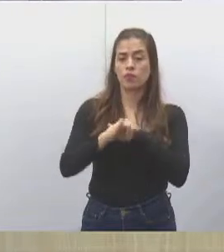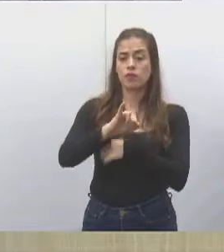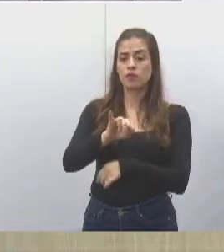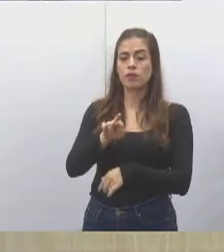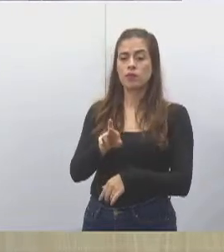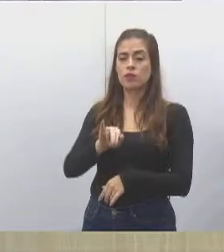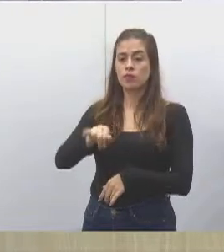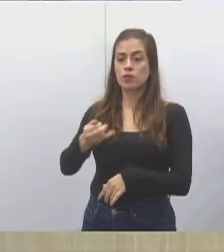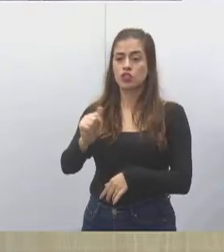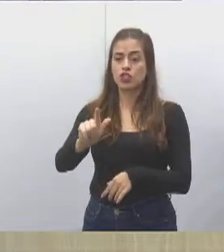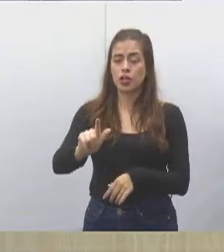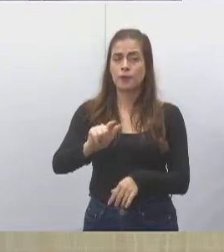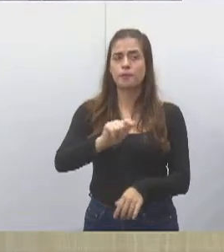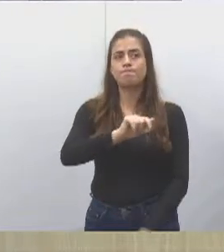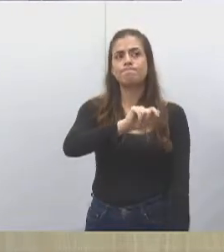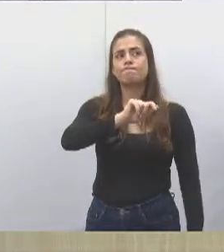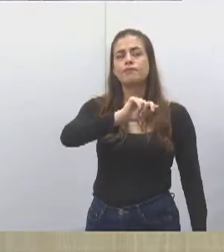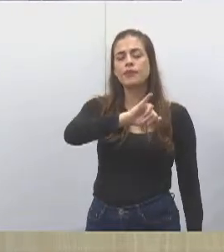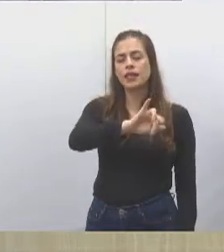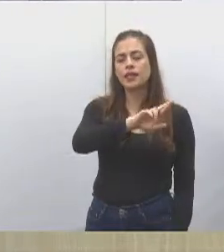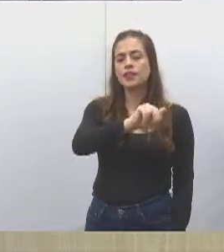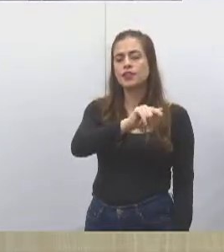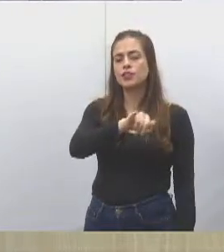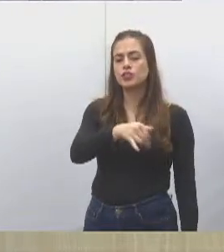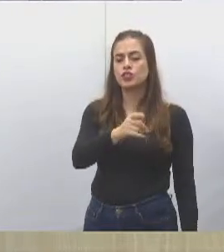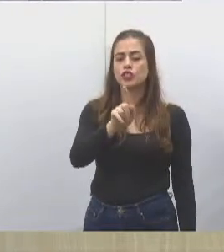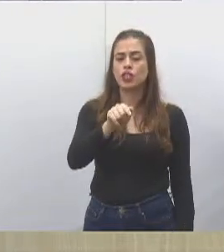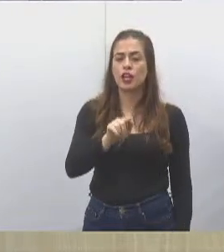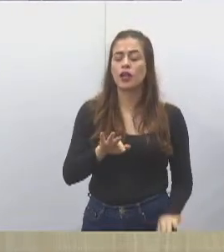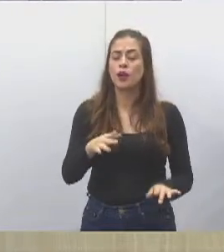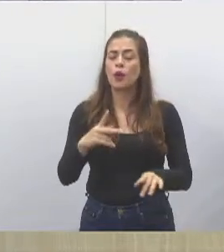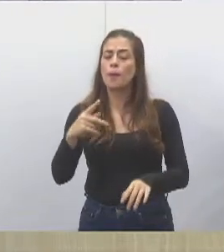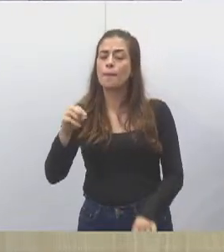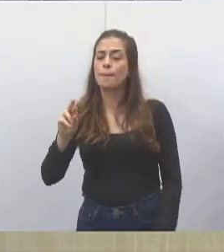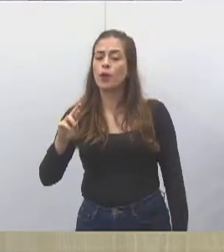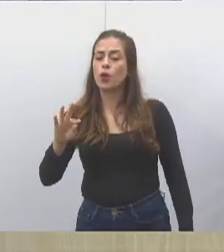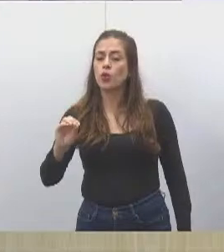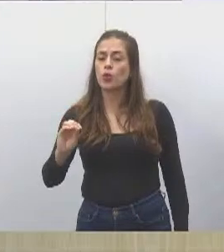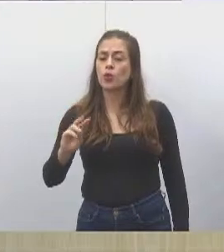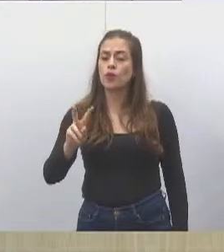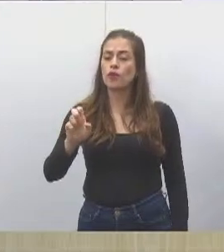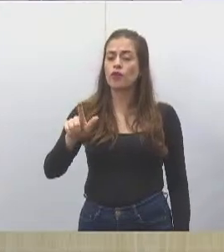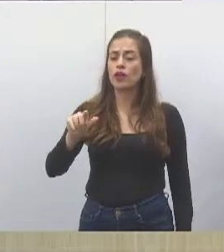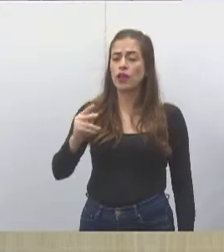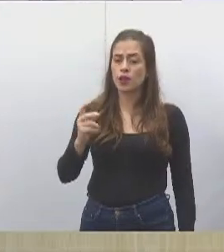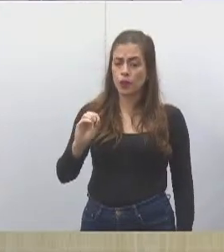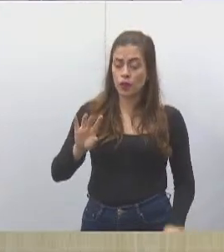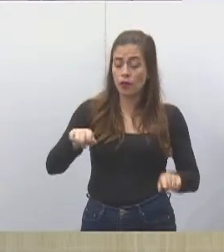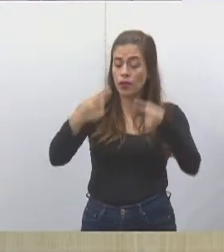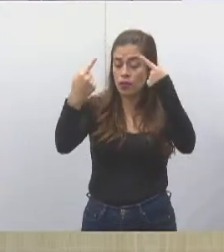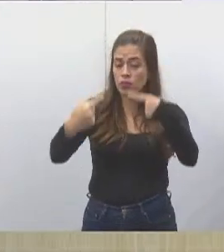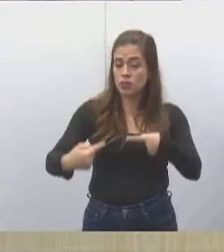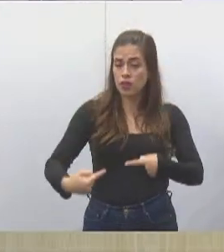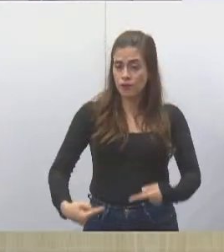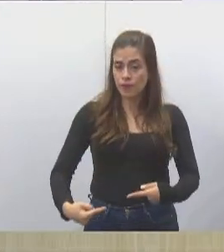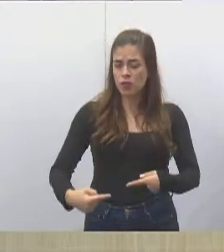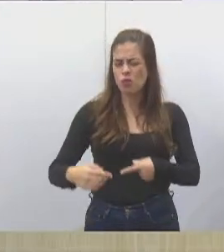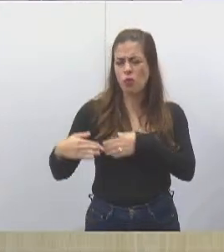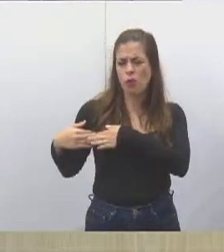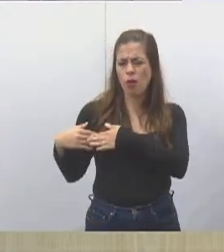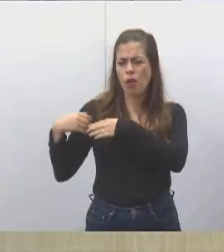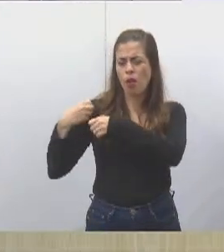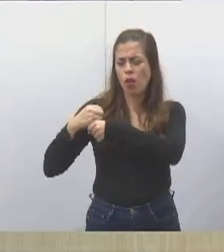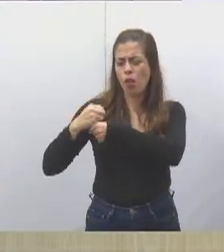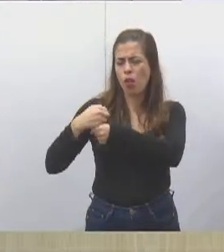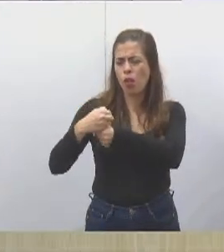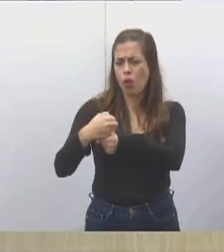Irajá, no Porto Velho. Eu acho que esse é o desafio, né? Claro que durante esses anos aí, né, que a